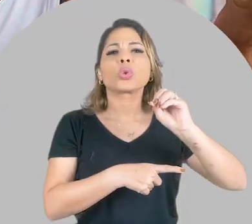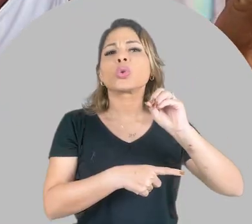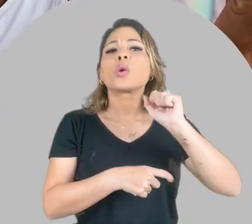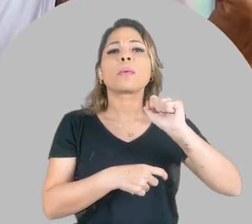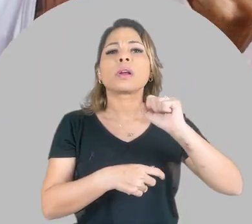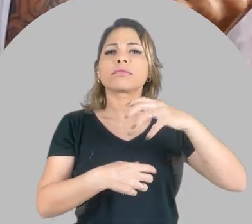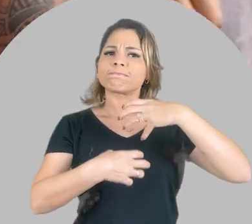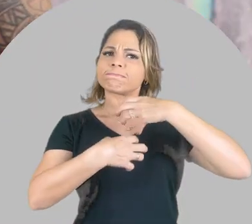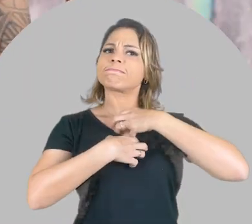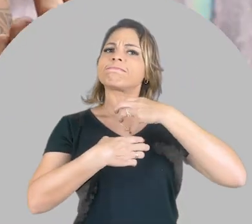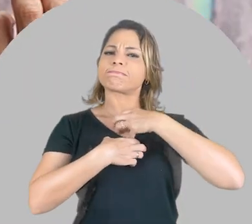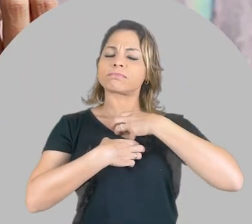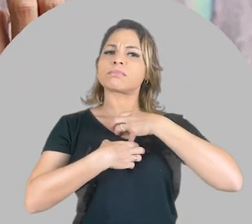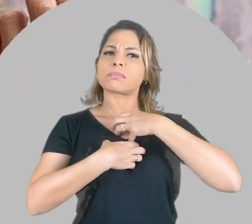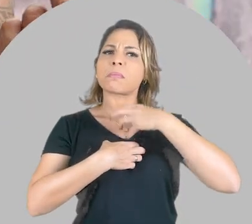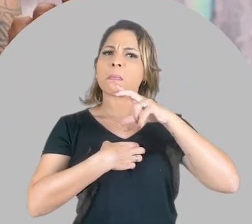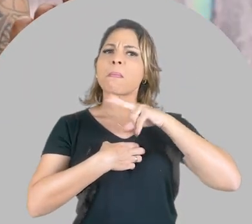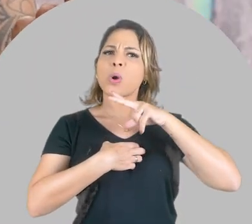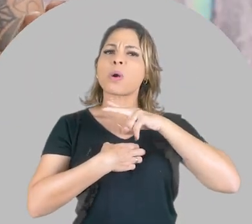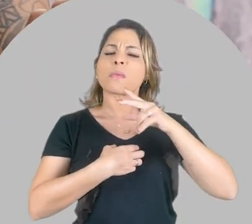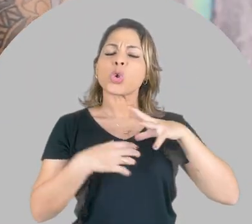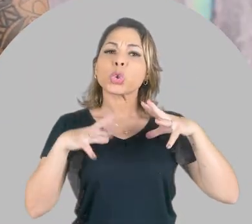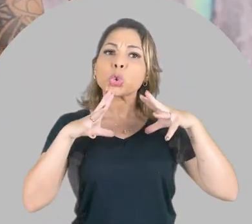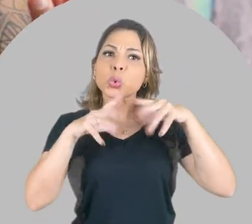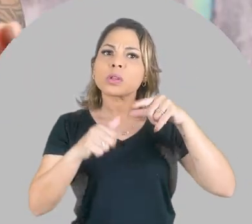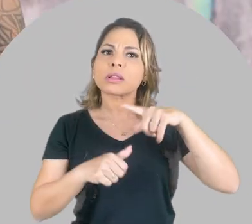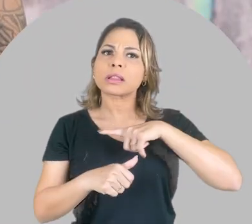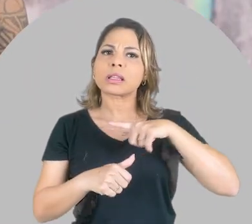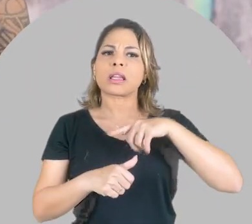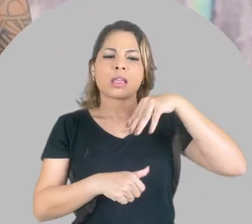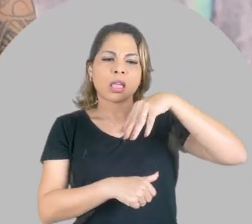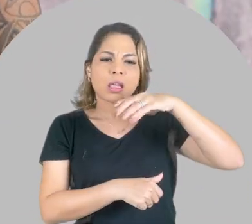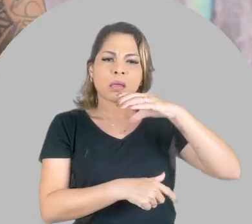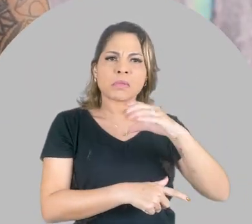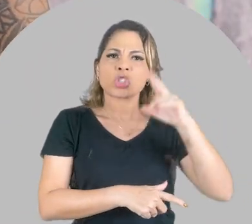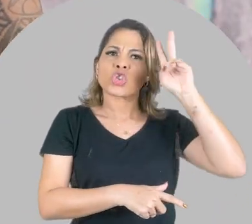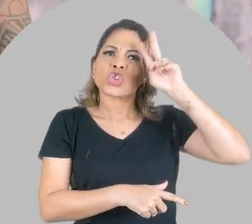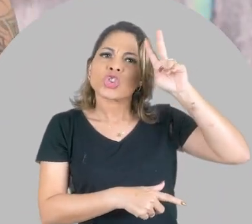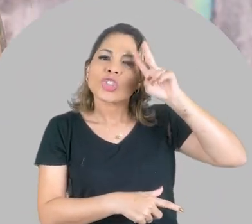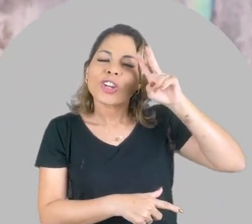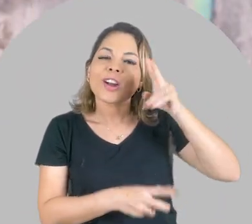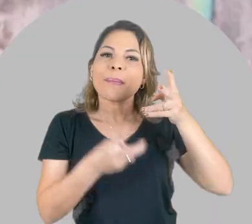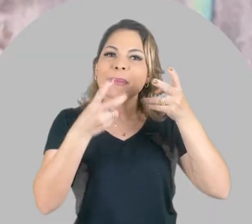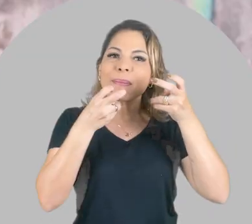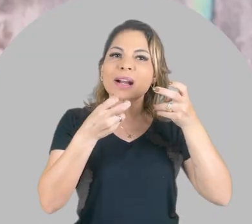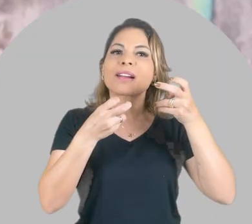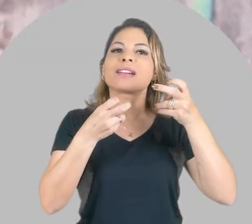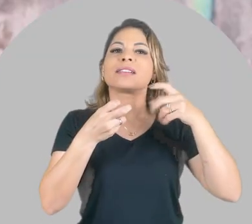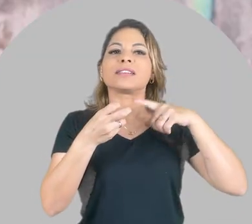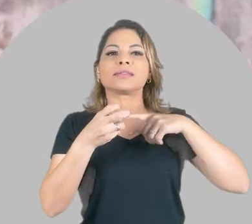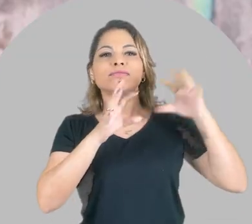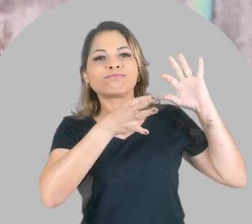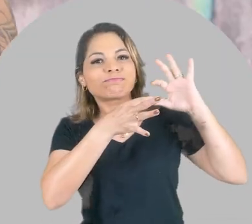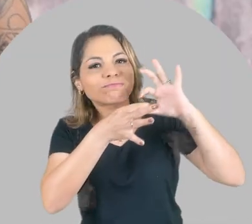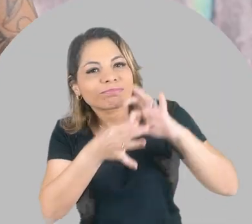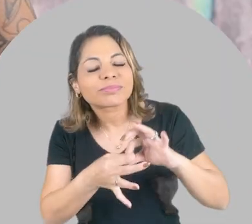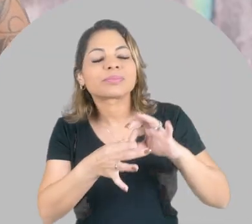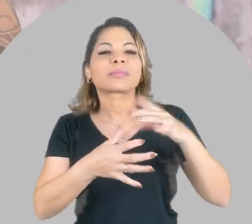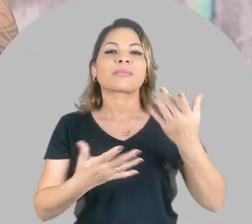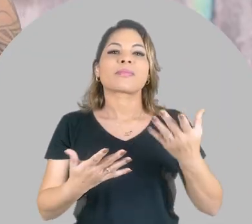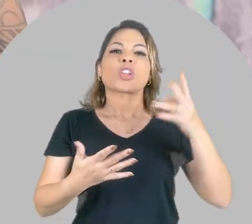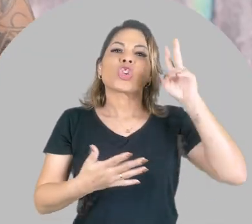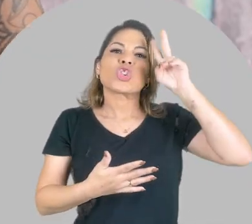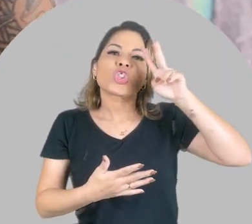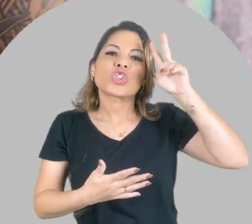elemento, porque vem de uma essência, né? Tudo no hip hop tem uma essência. O MC, você vai ver a história do MC, vai